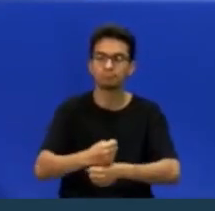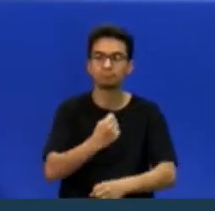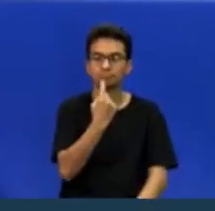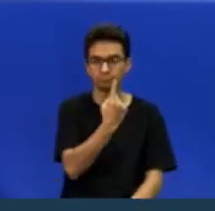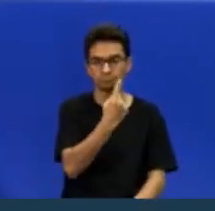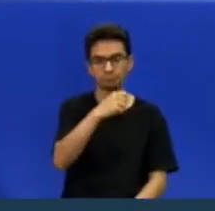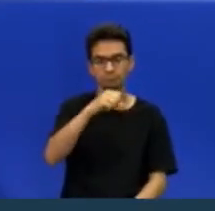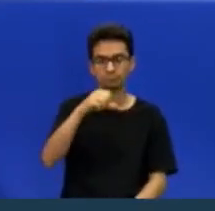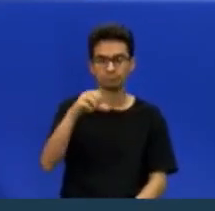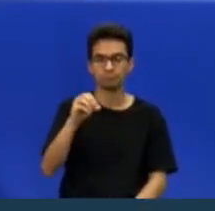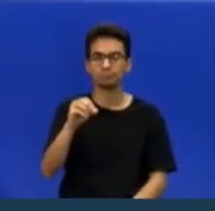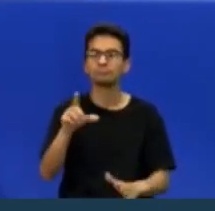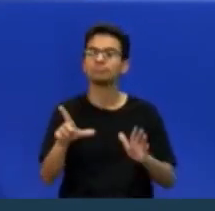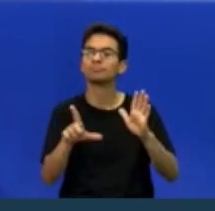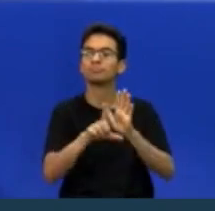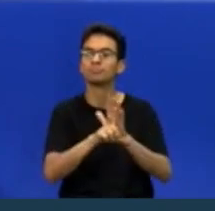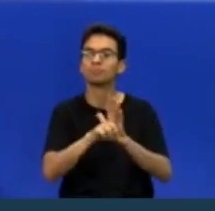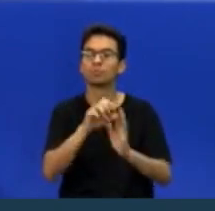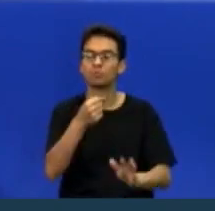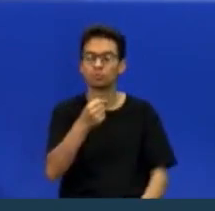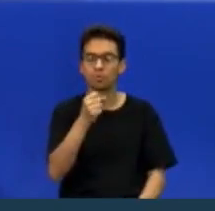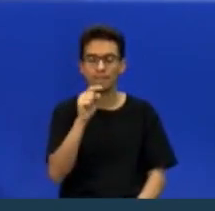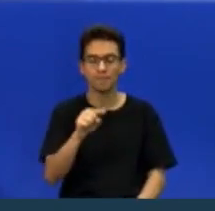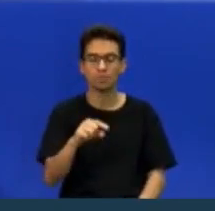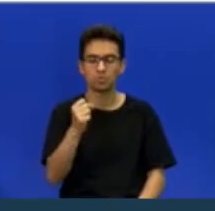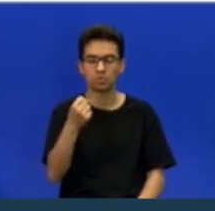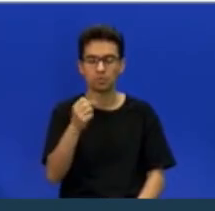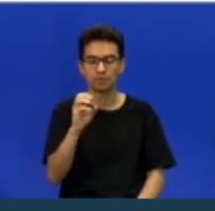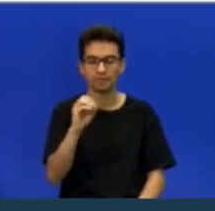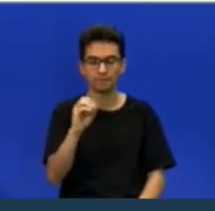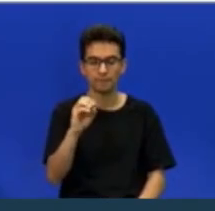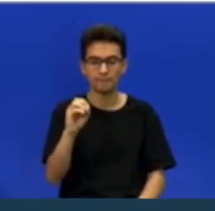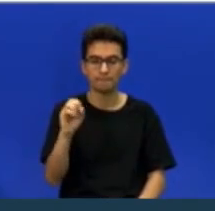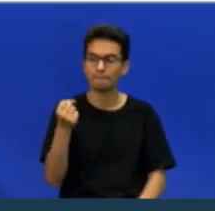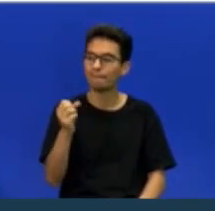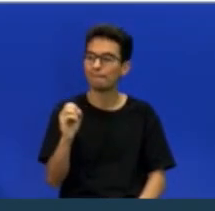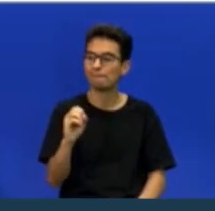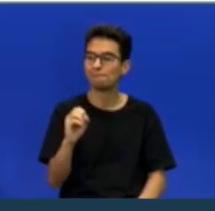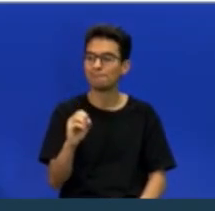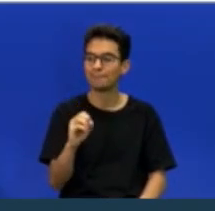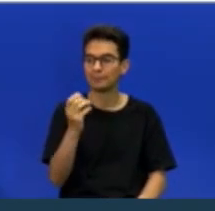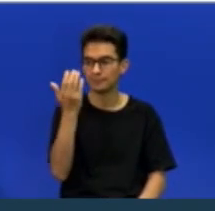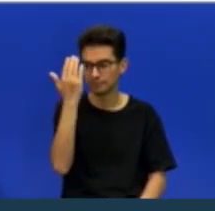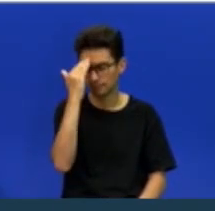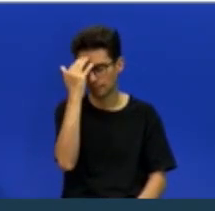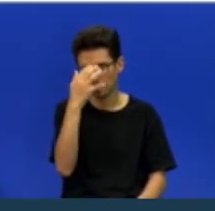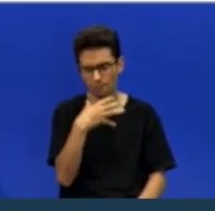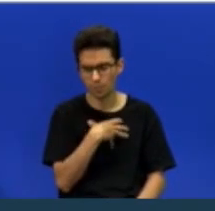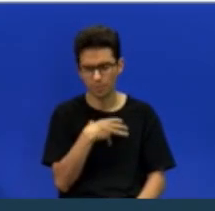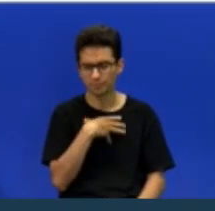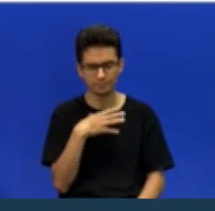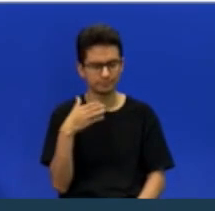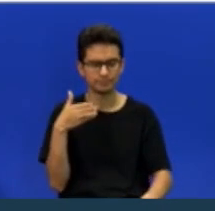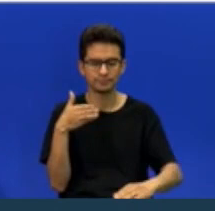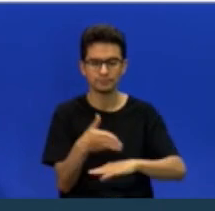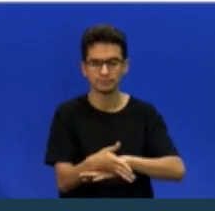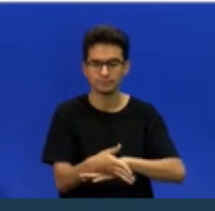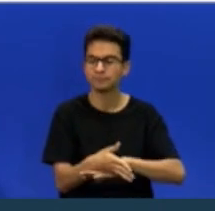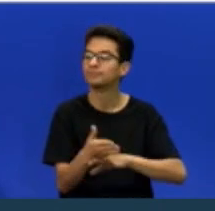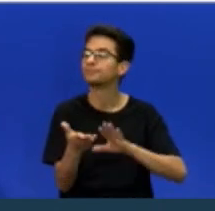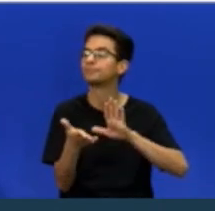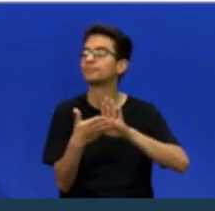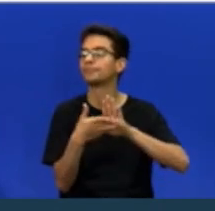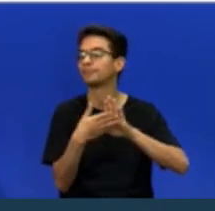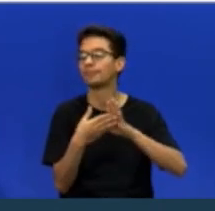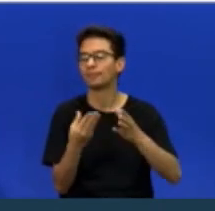através da Lei 8.080. Esta lei define o modo operandi do SUS, ou seja, como ele vai atuar, propondo a